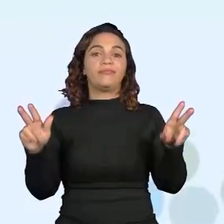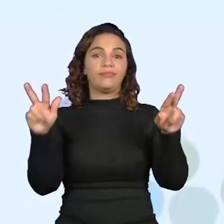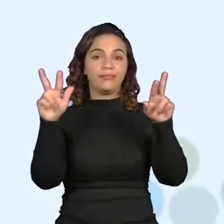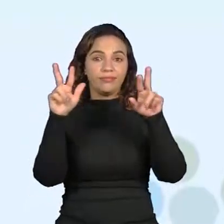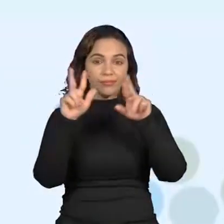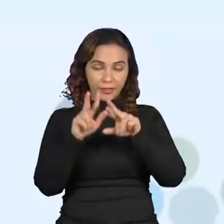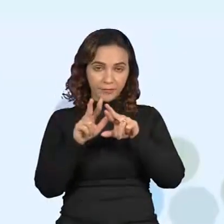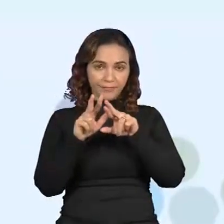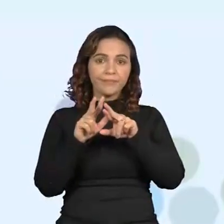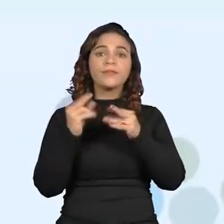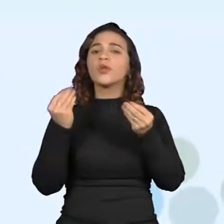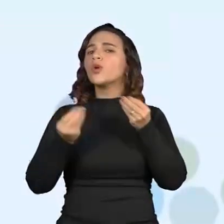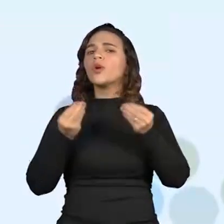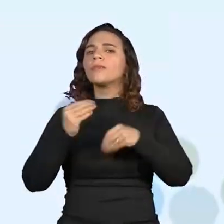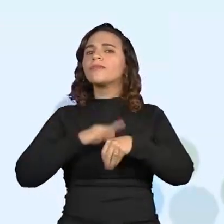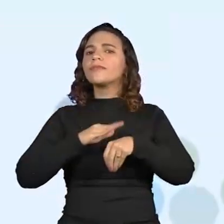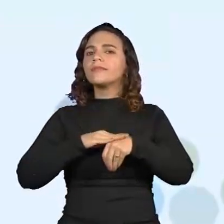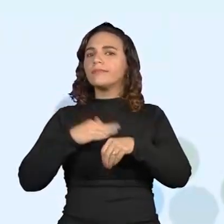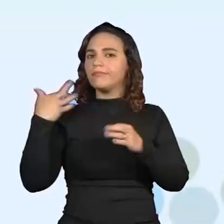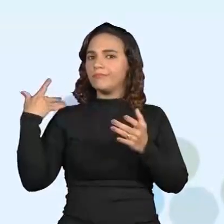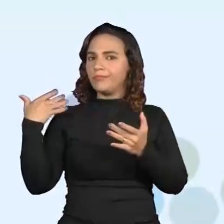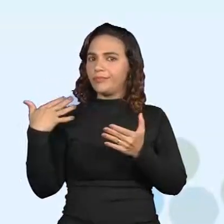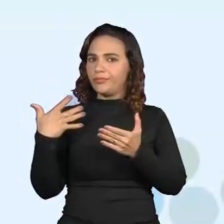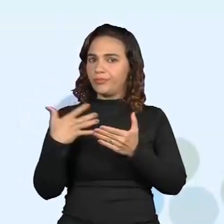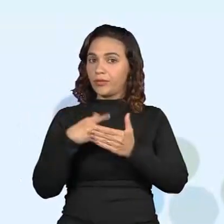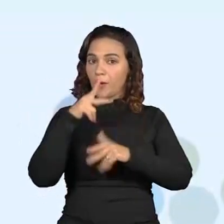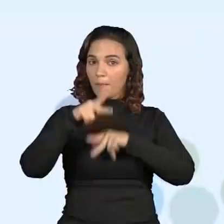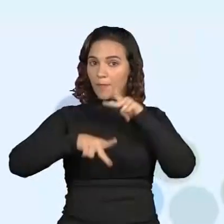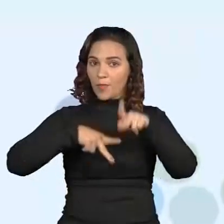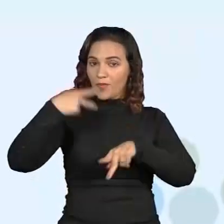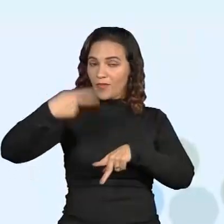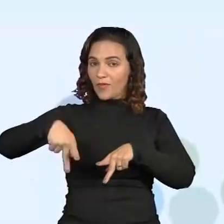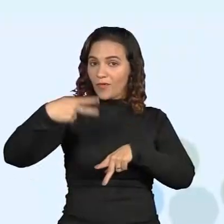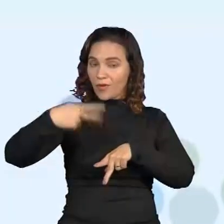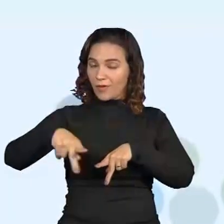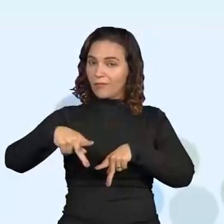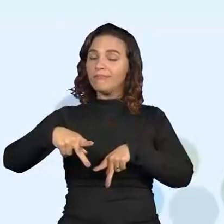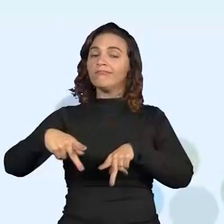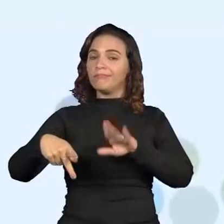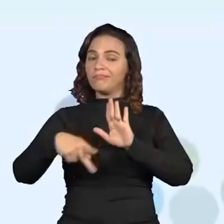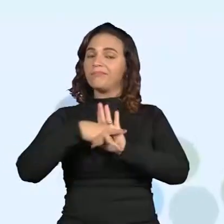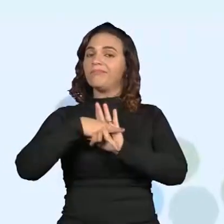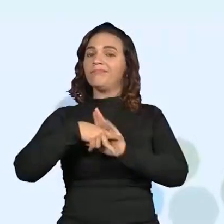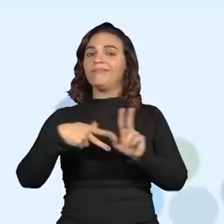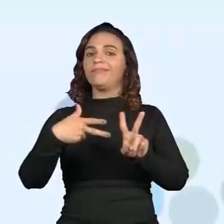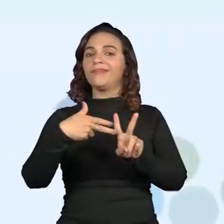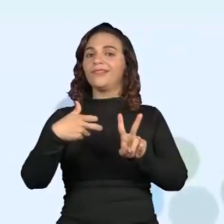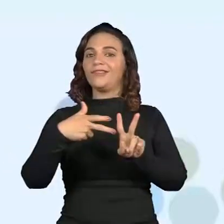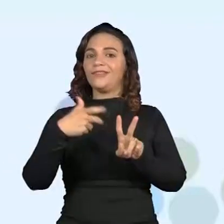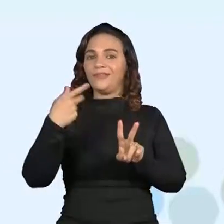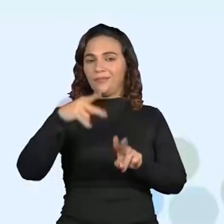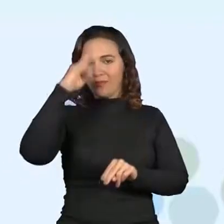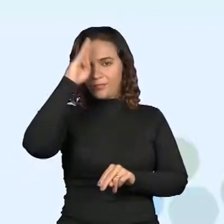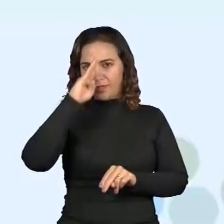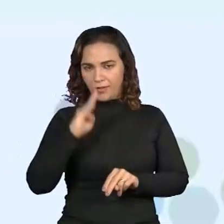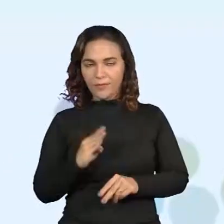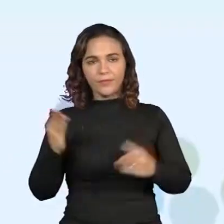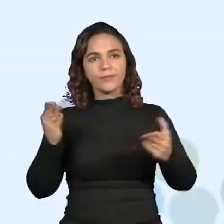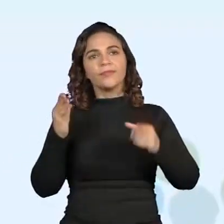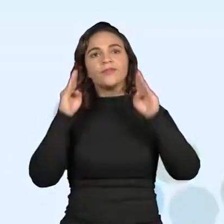construída a partir dos povos originários do nosso país, com o foco agora nas